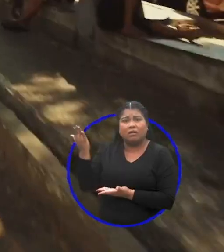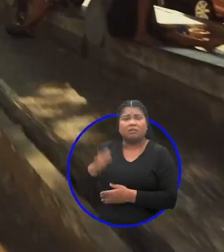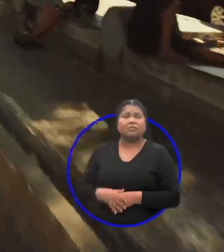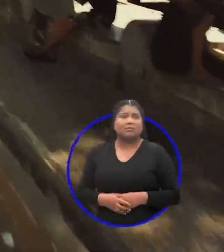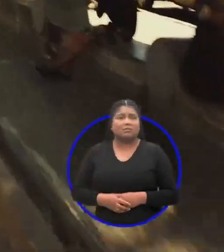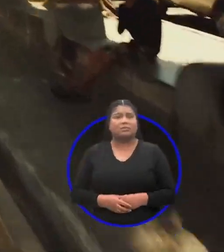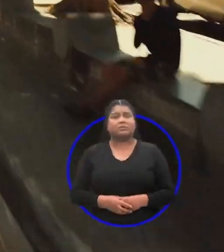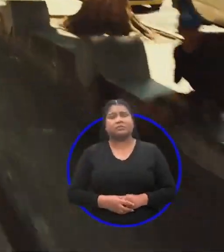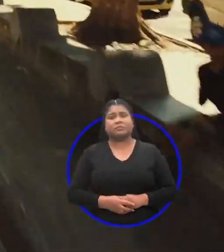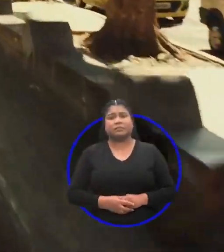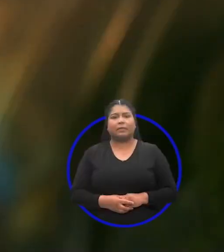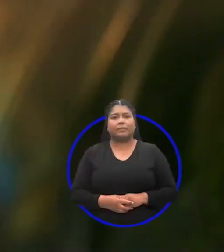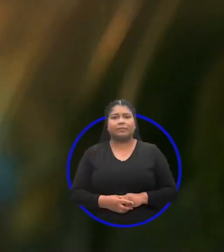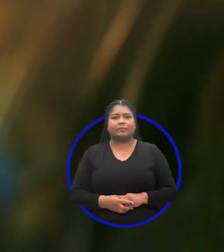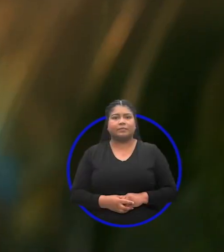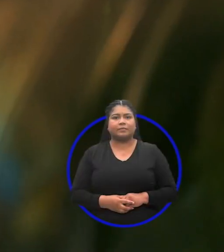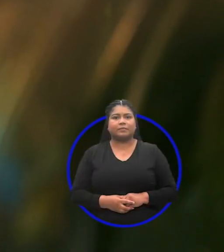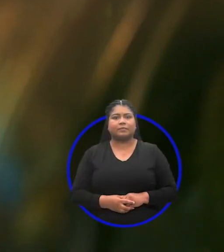é que tá.